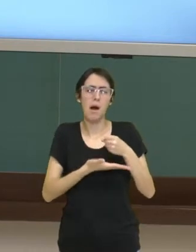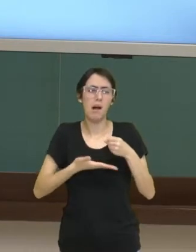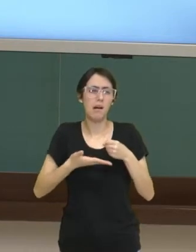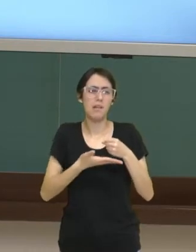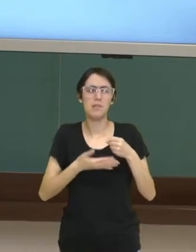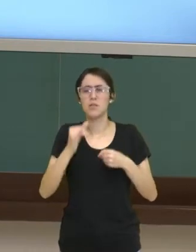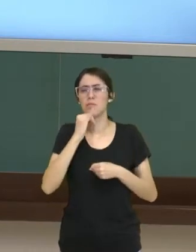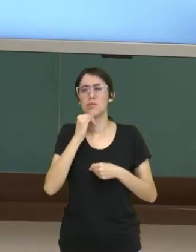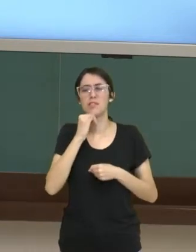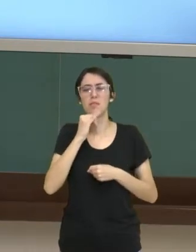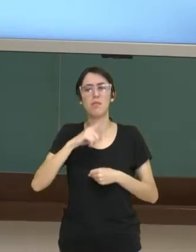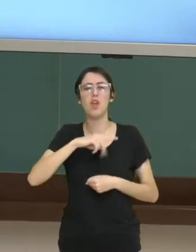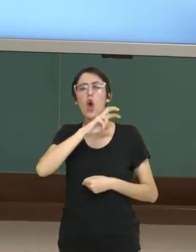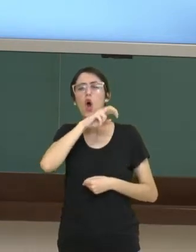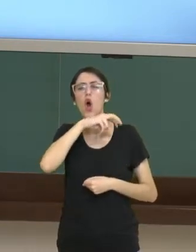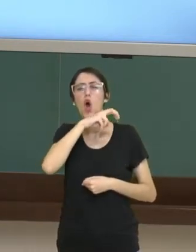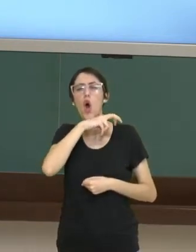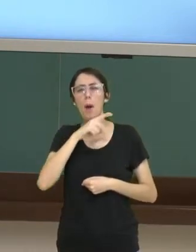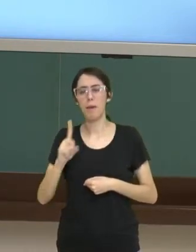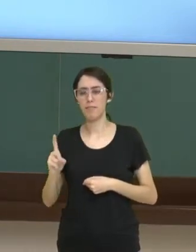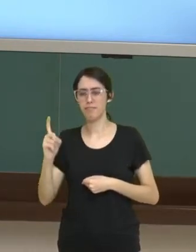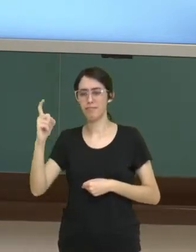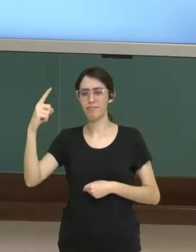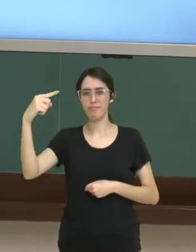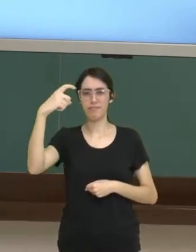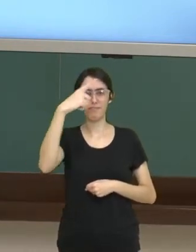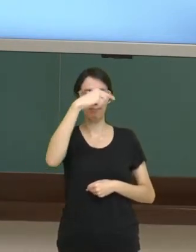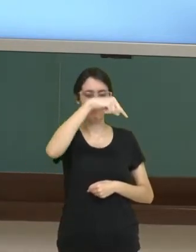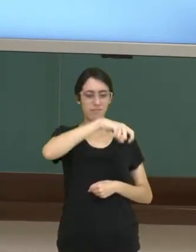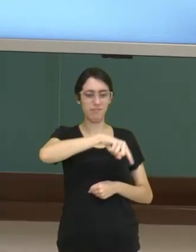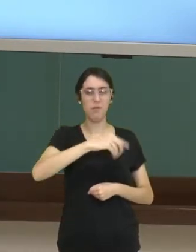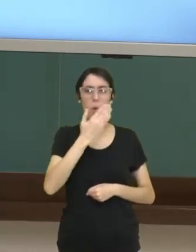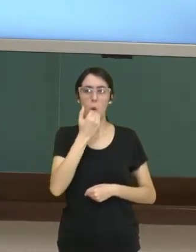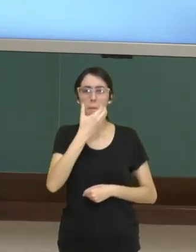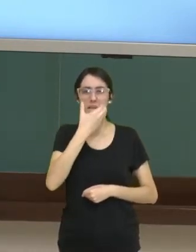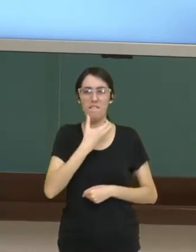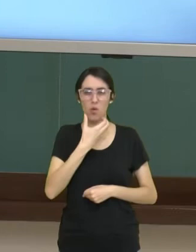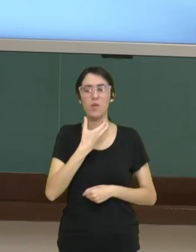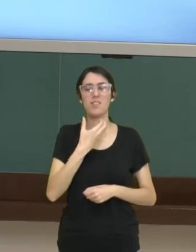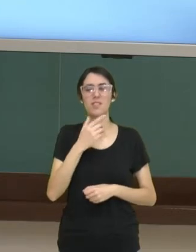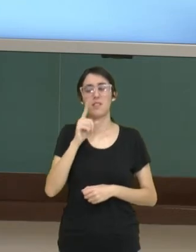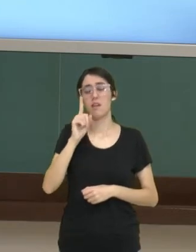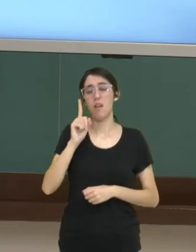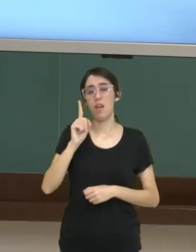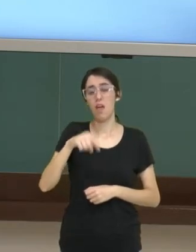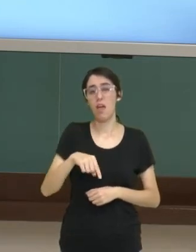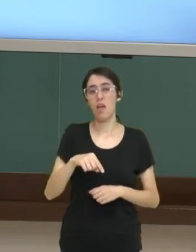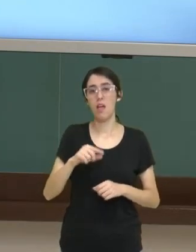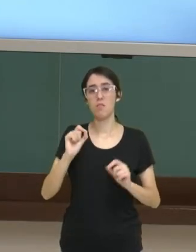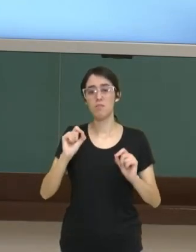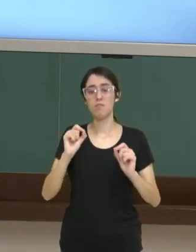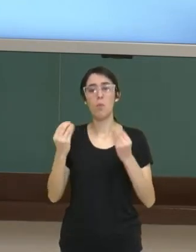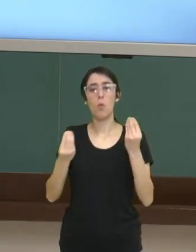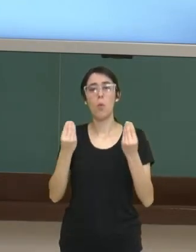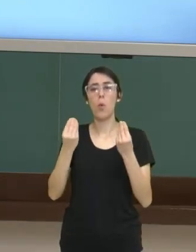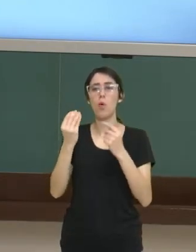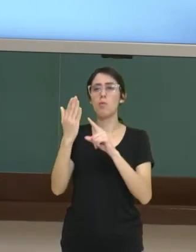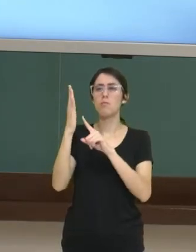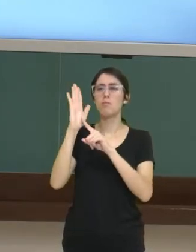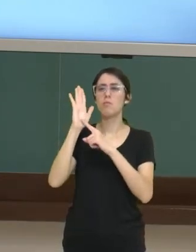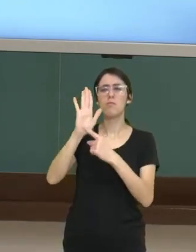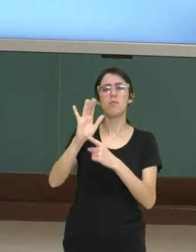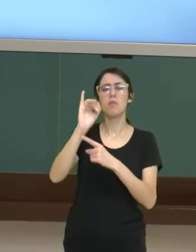joguinho da cobrinha lá dos anos 80, que é um polígono, por exemplo, um retângulo. Como é que eu posso representar